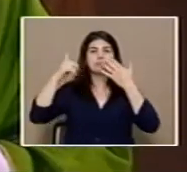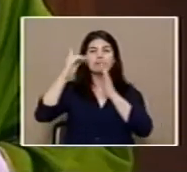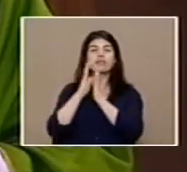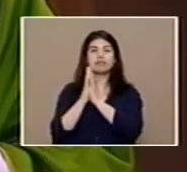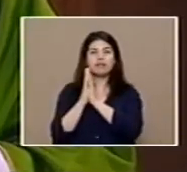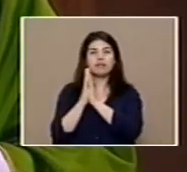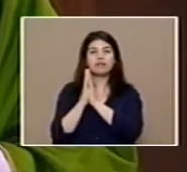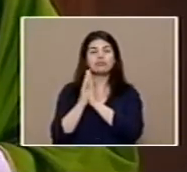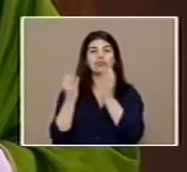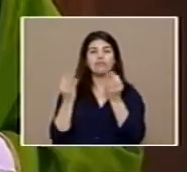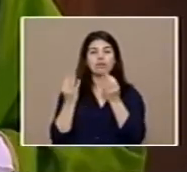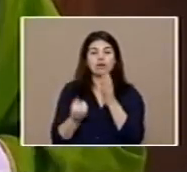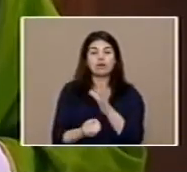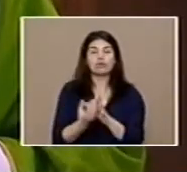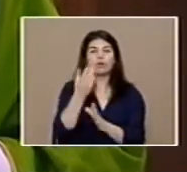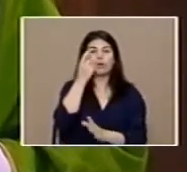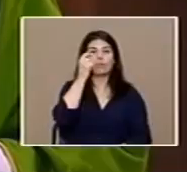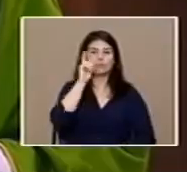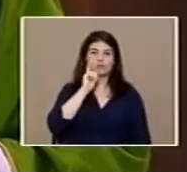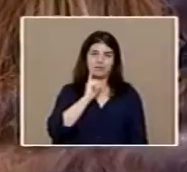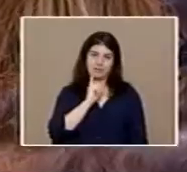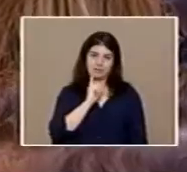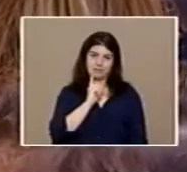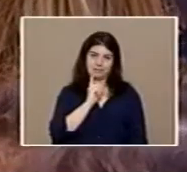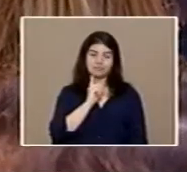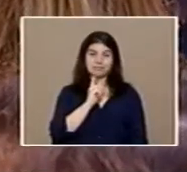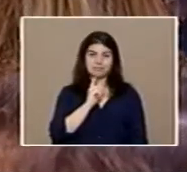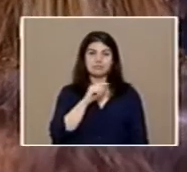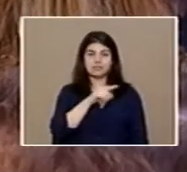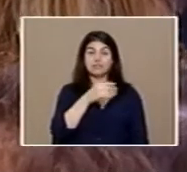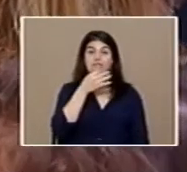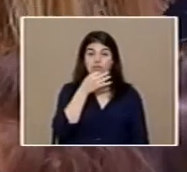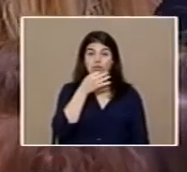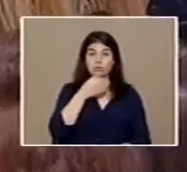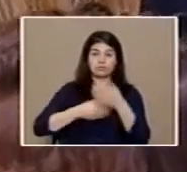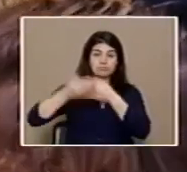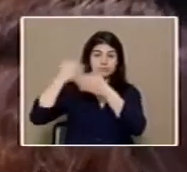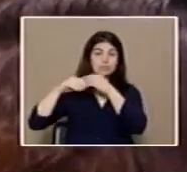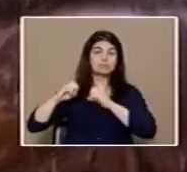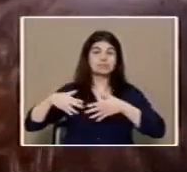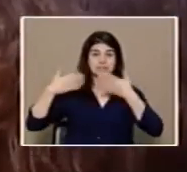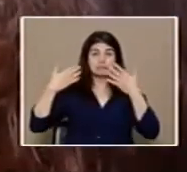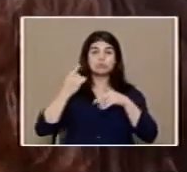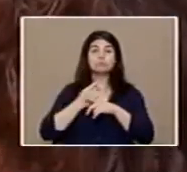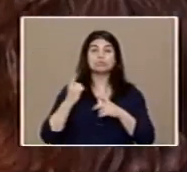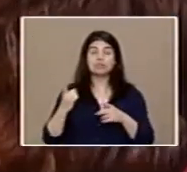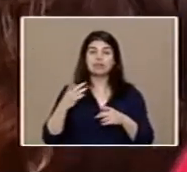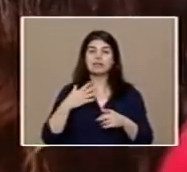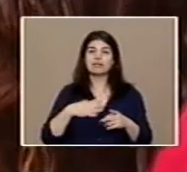criou o homem EA mulher e remeter para o princípio significa remeter para a harmonia